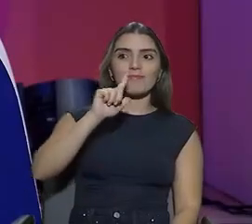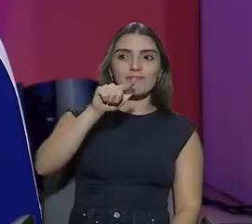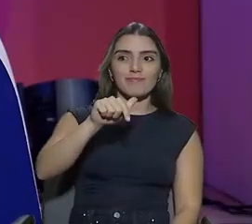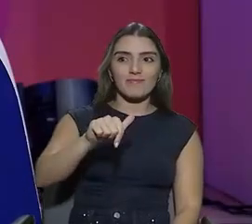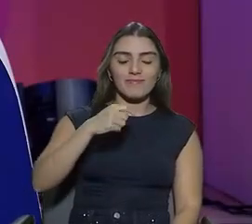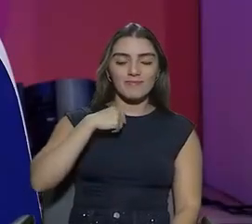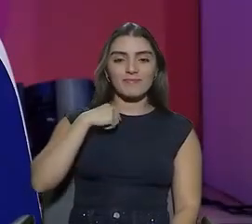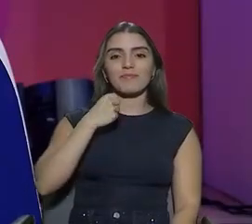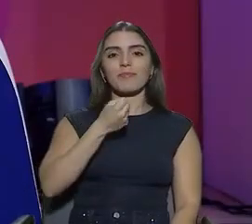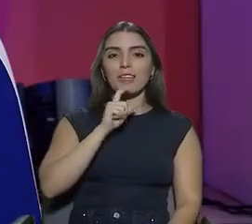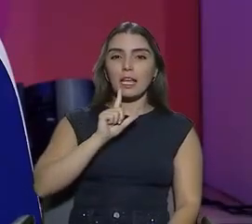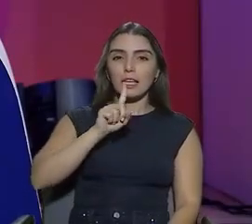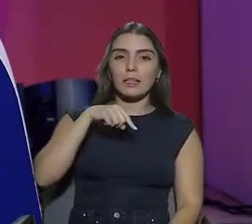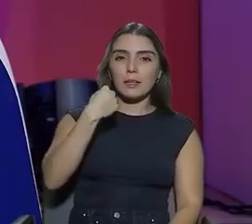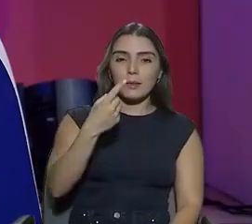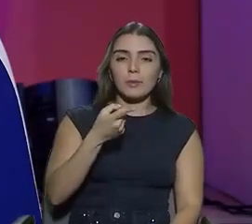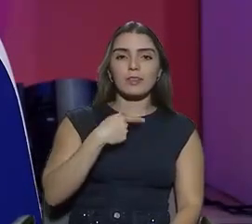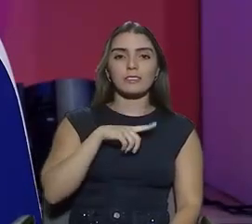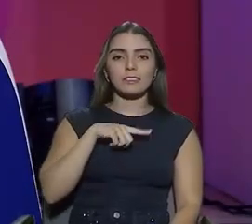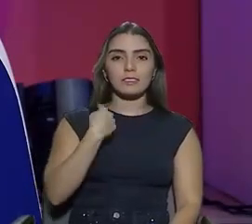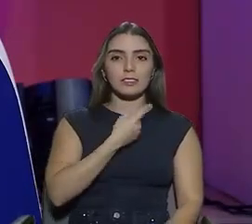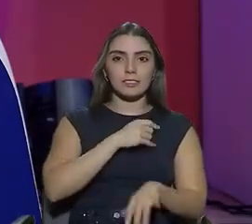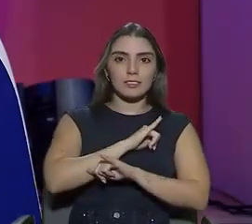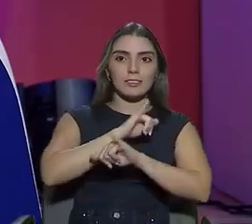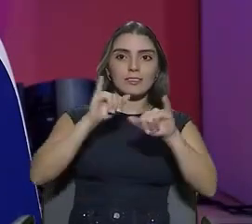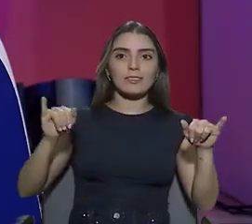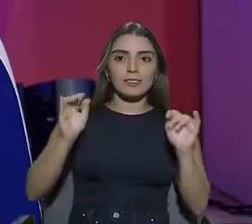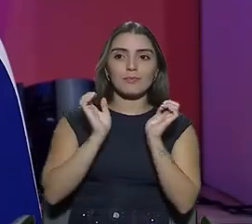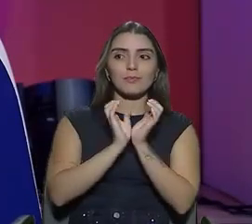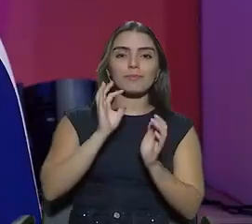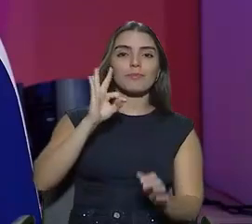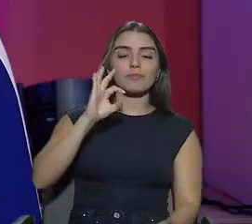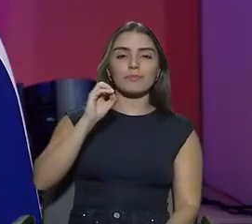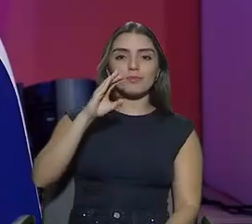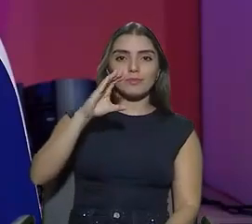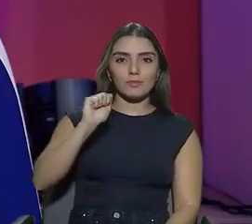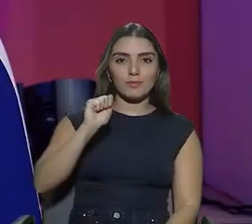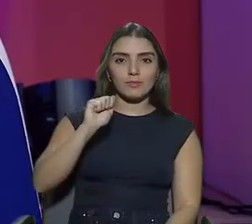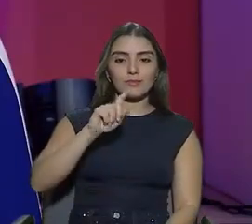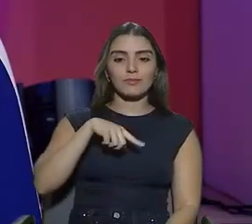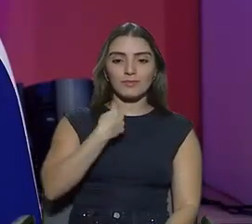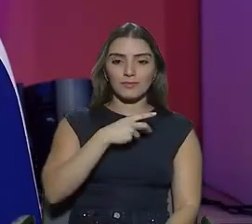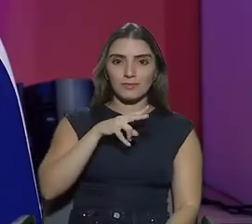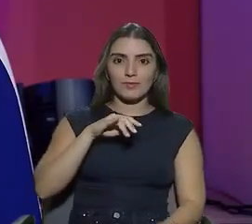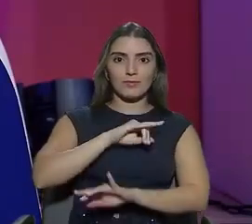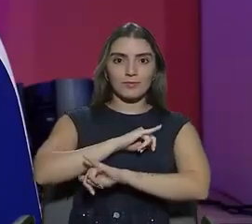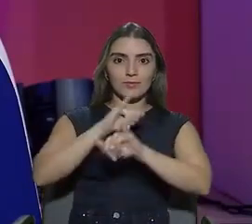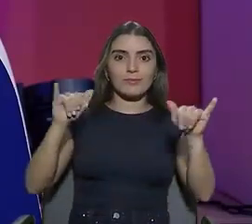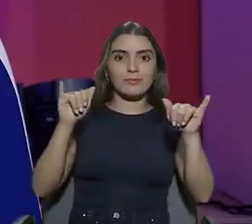vamos anunciar o Prêmio Toca. Daqui a pouco, eu vou entrar aqui ao vivo com a Simone Paulino e a gente vai anunciar o Prêmio